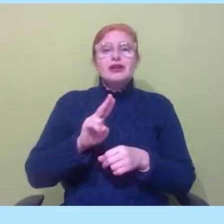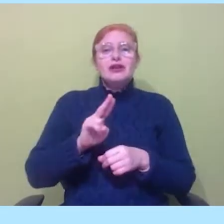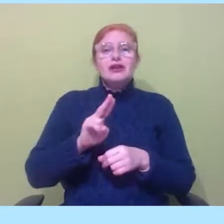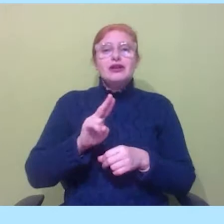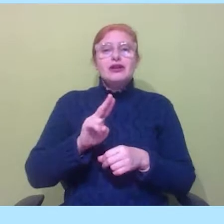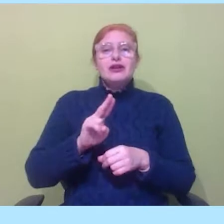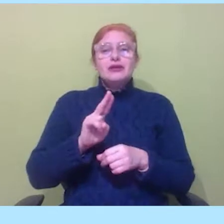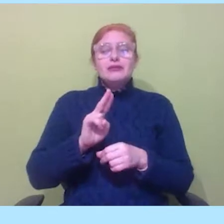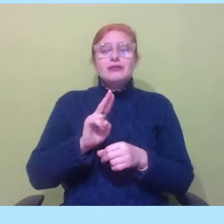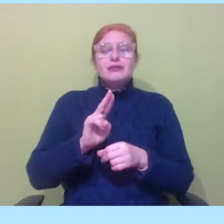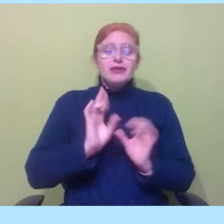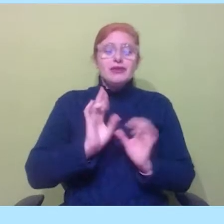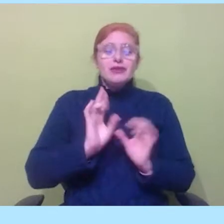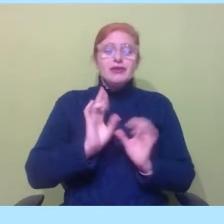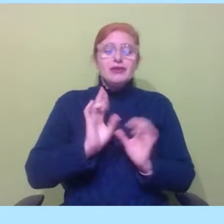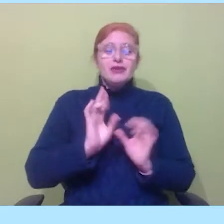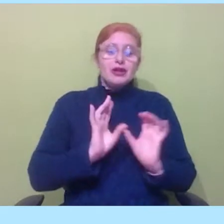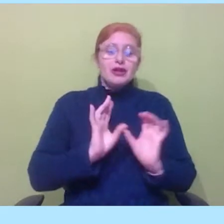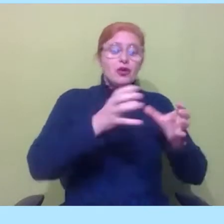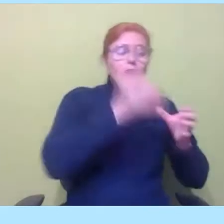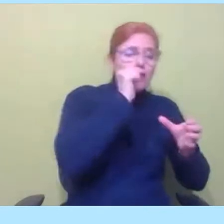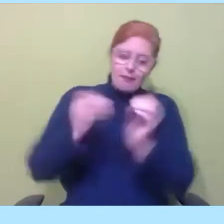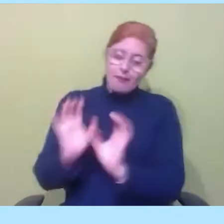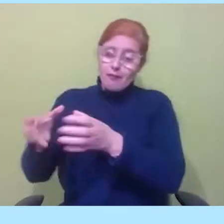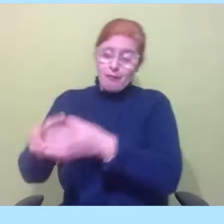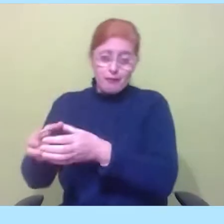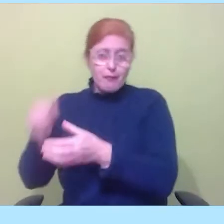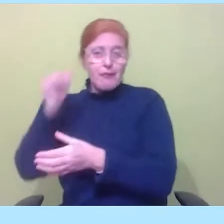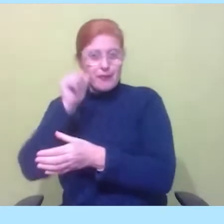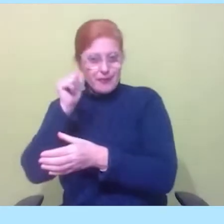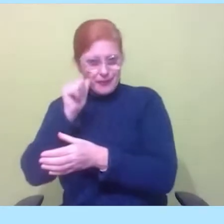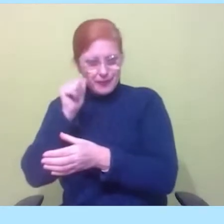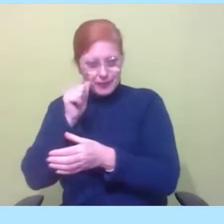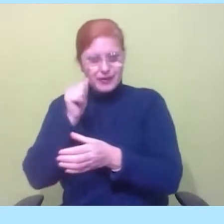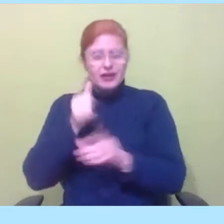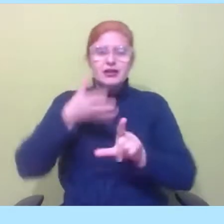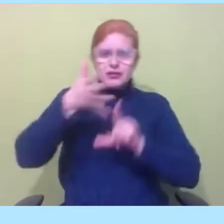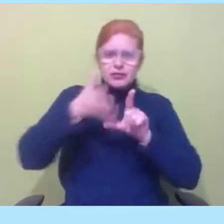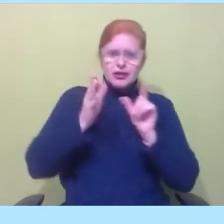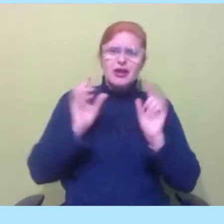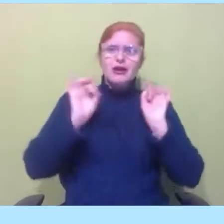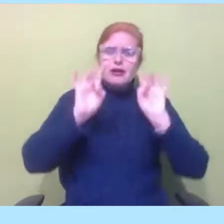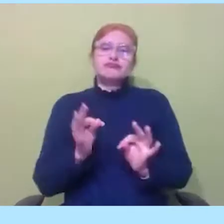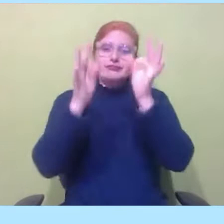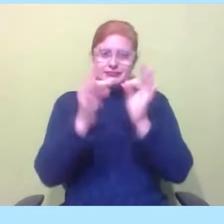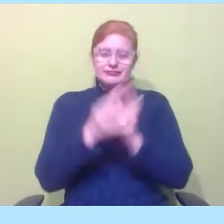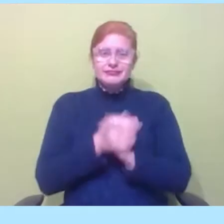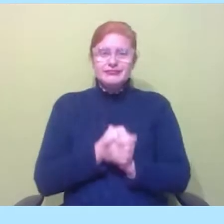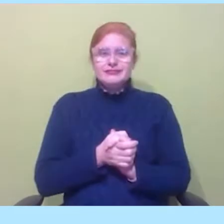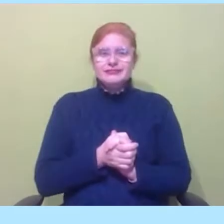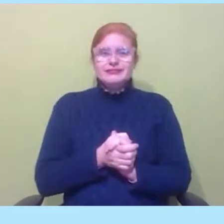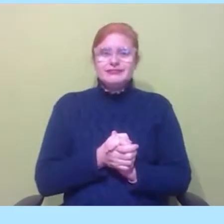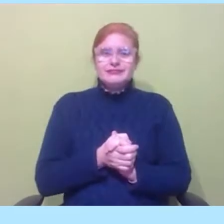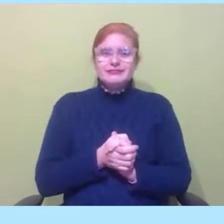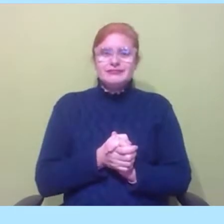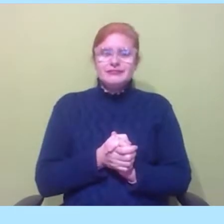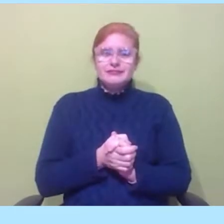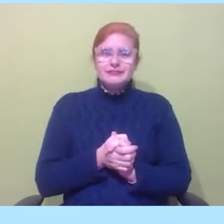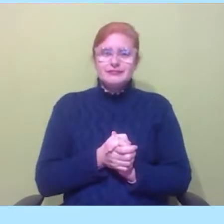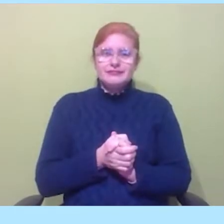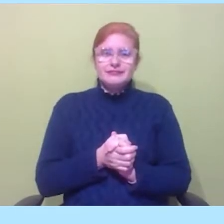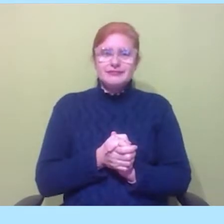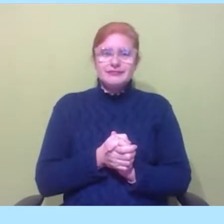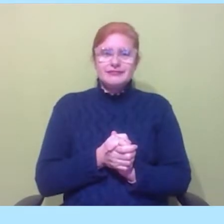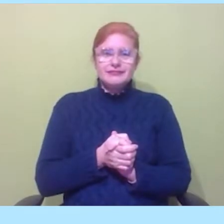webinar específico a gente vai estar falando sobre cuidados digitais, né? Então, eu vou